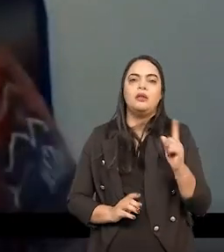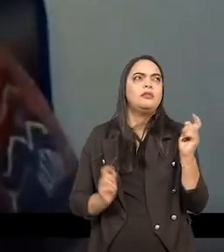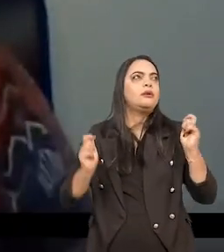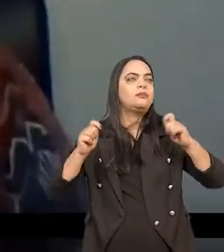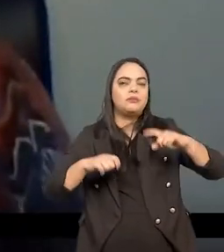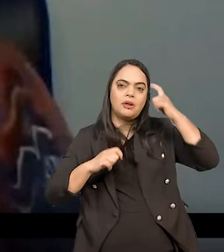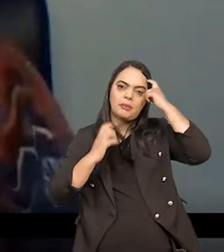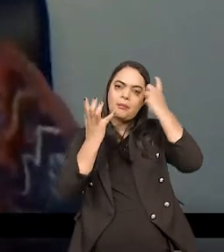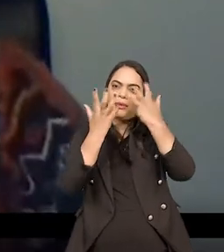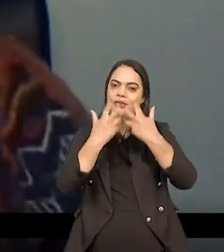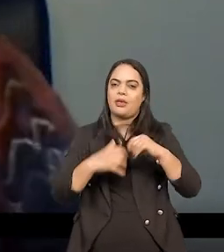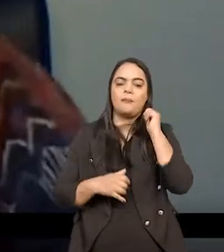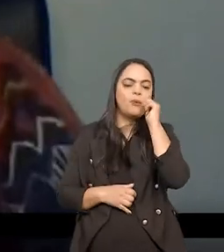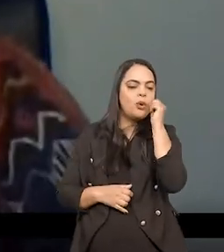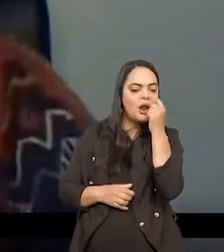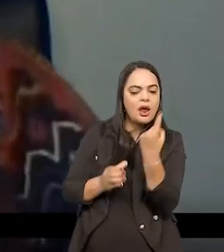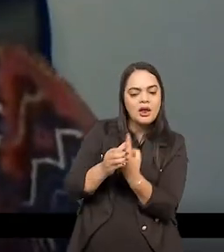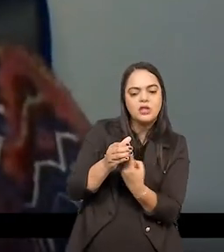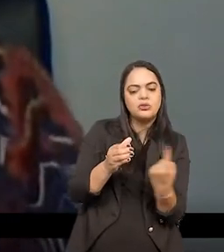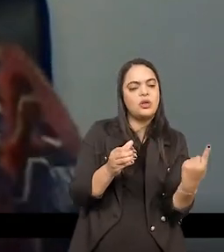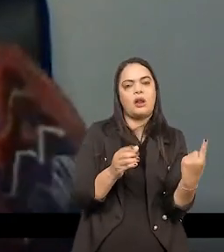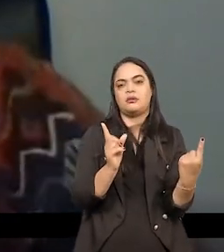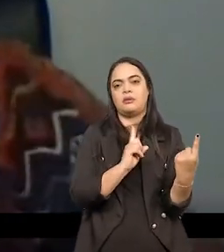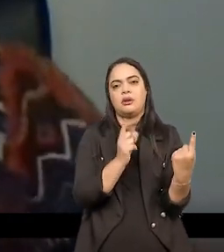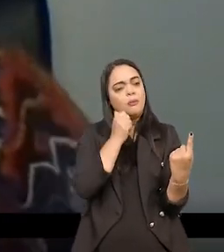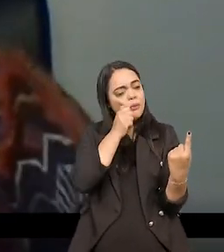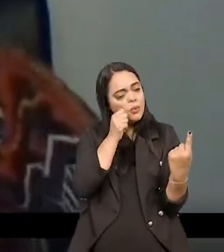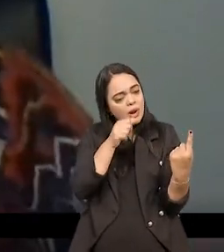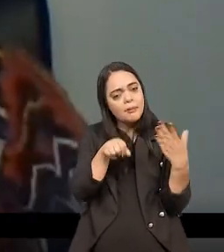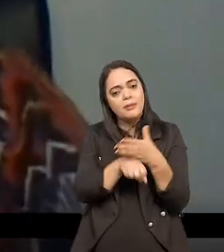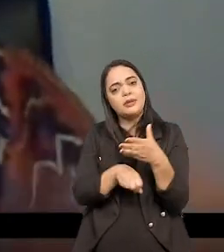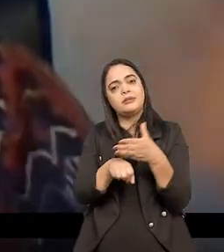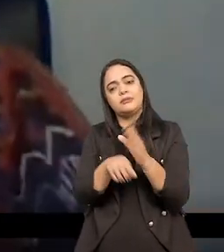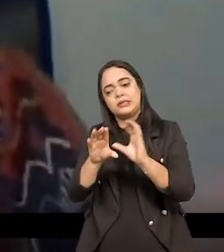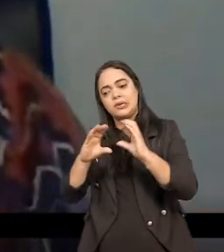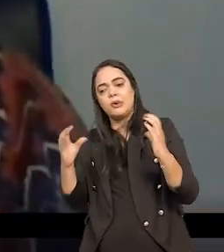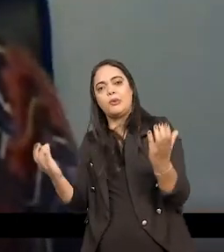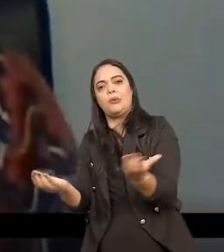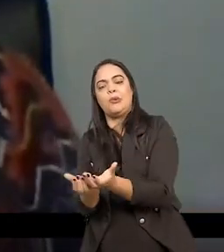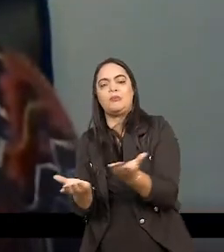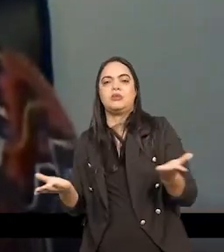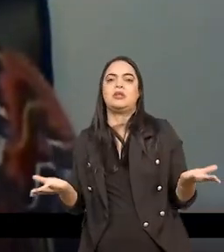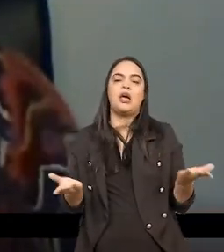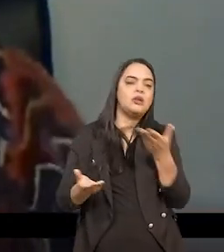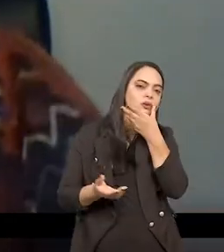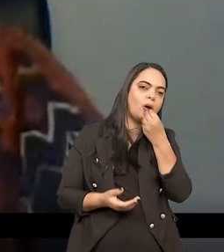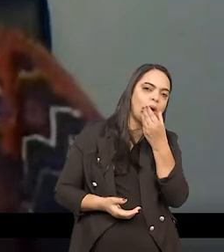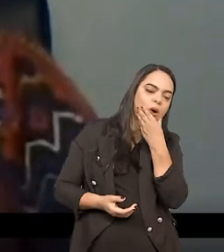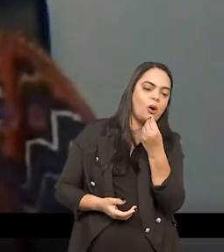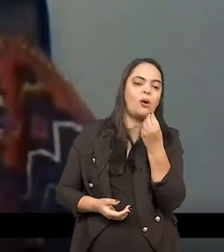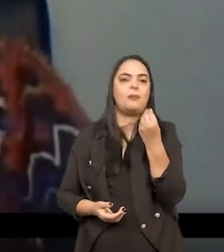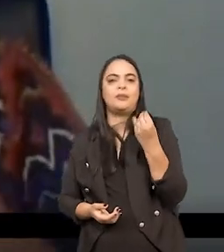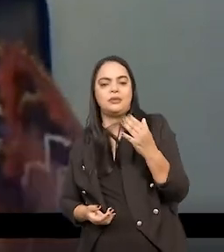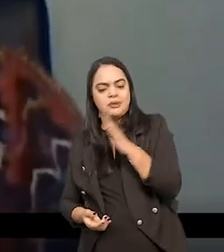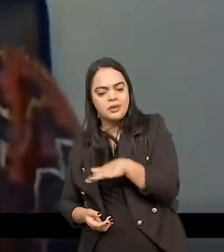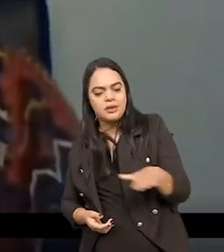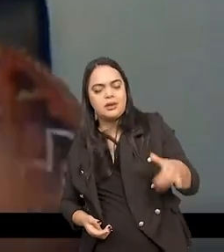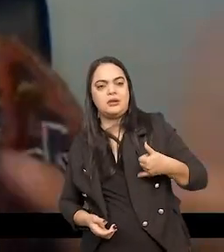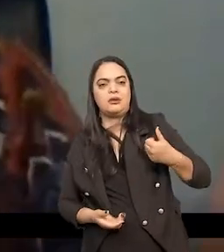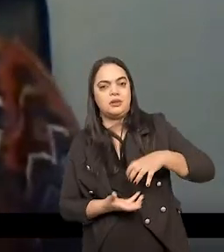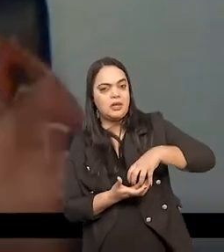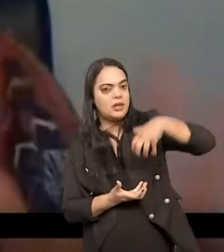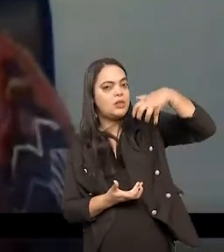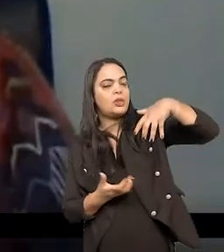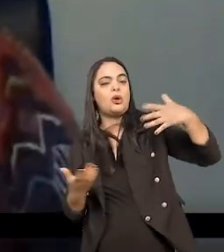mulher isolada, né? Ela é parte de uma comunidade. Essa comunidade tem homem, tem mulher, tem criança, tem idoso, tem pessoas de todos os,